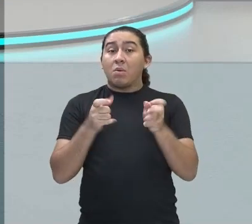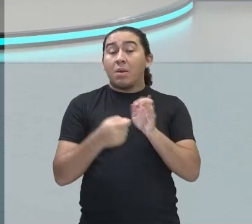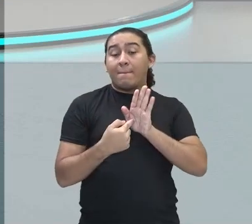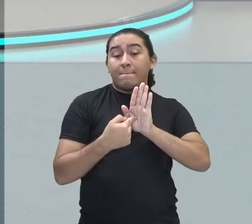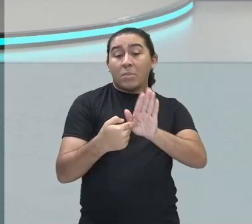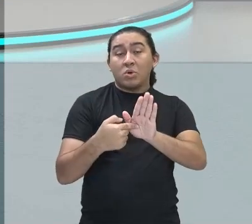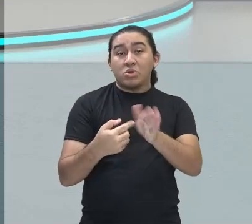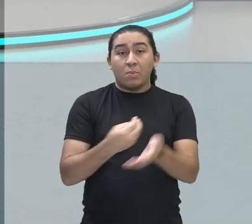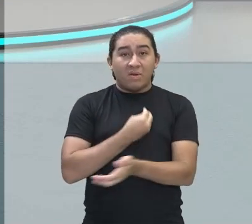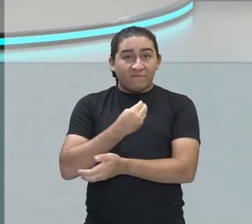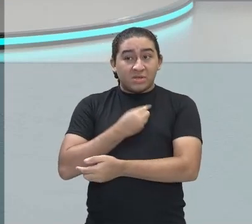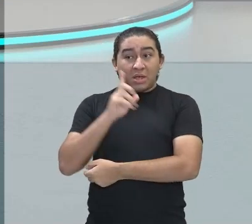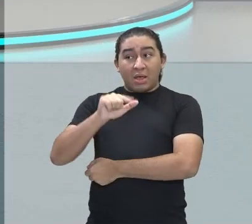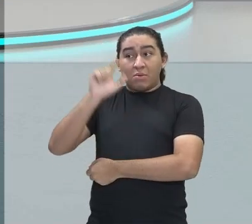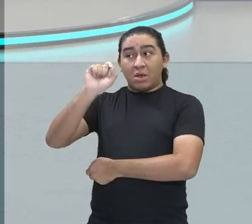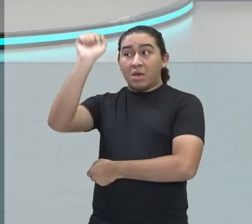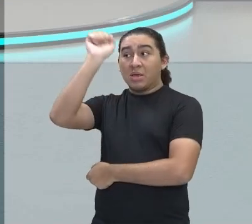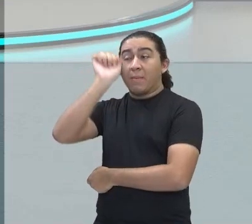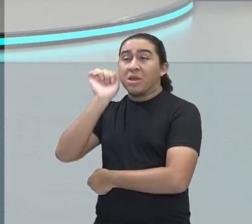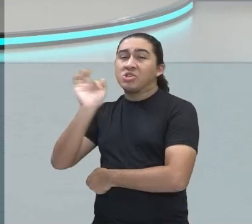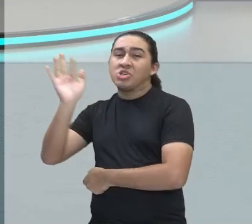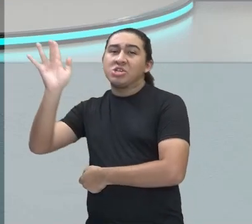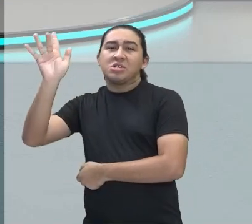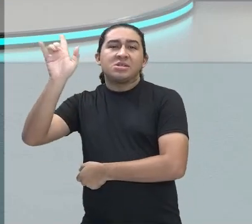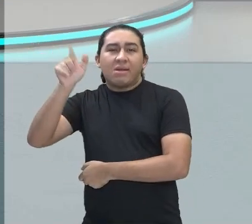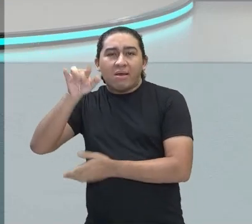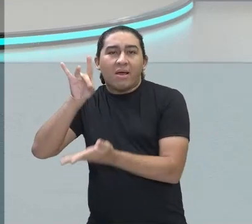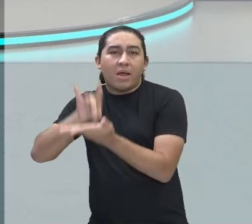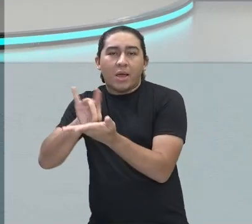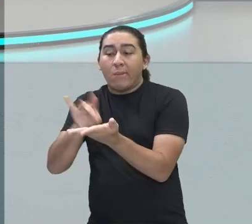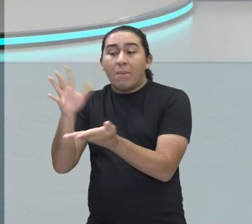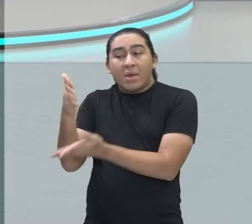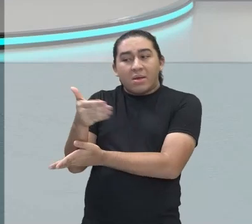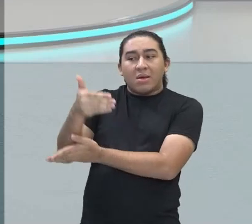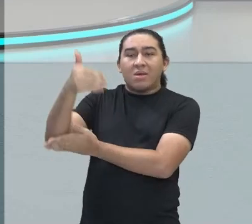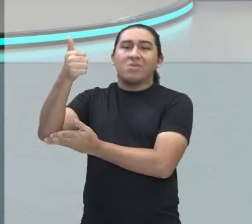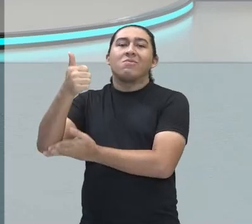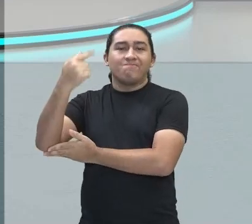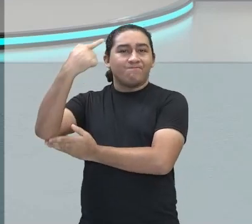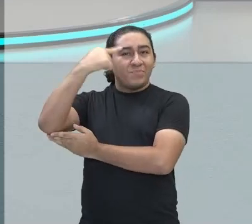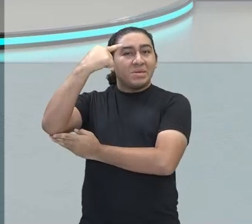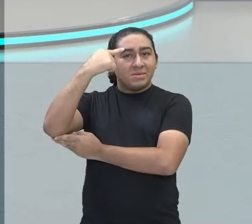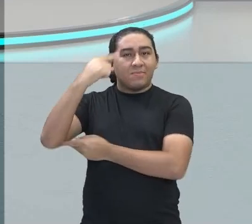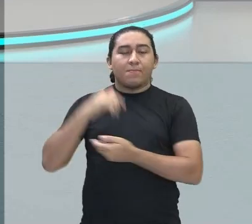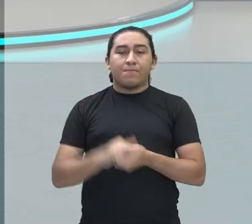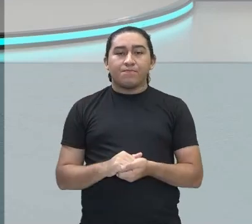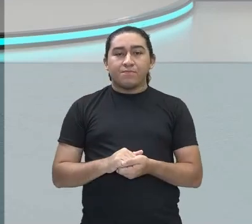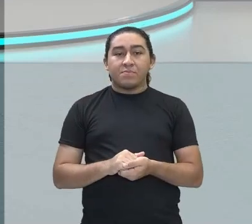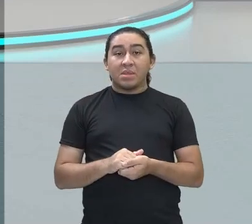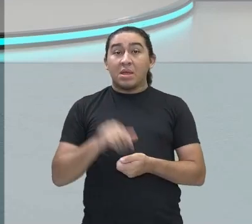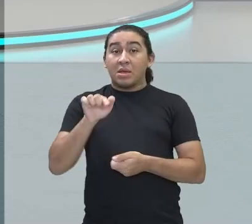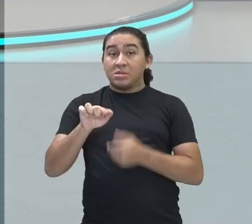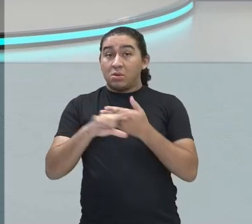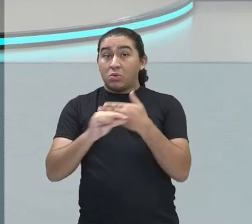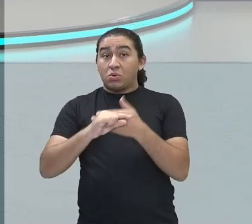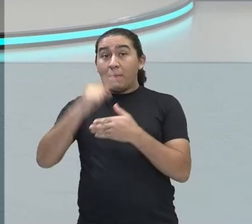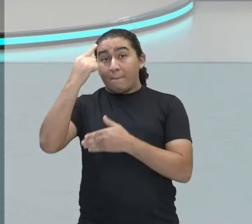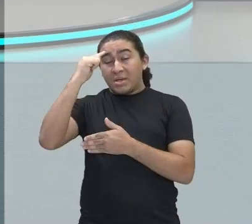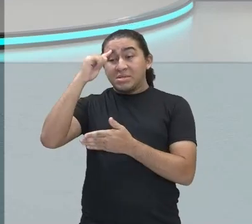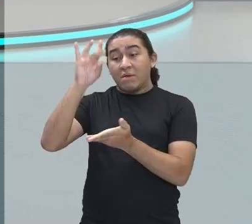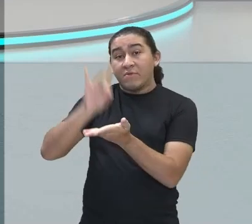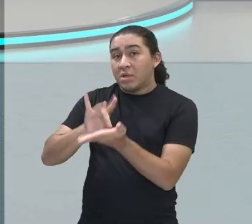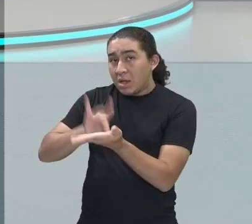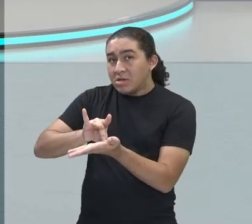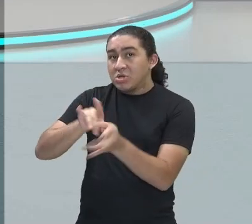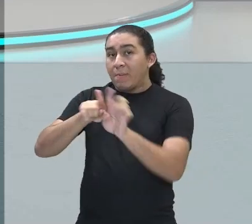que é ideal. Então, ele vai idealizar uma realidade que para ele é concreto, é